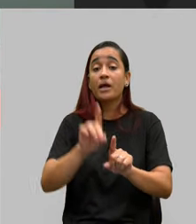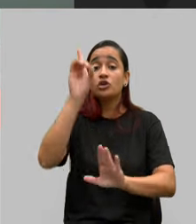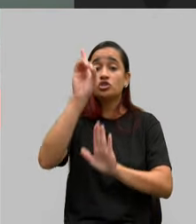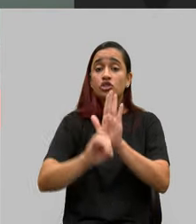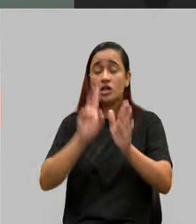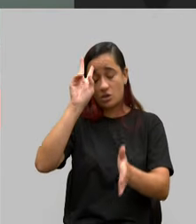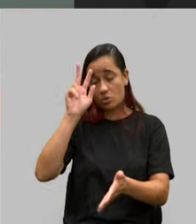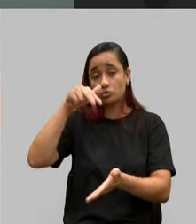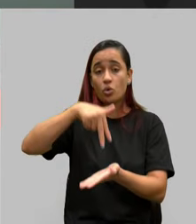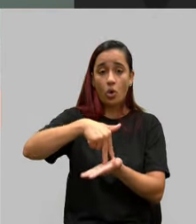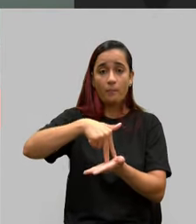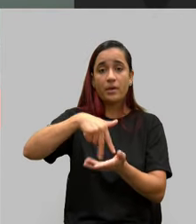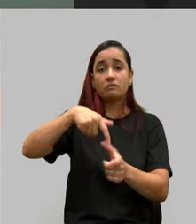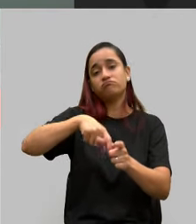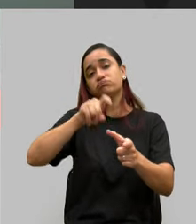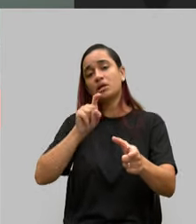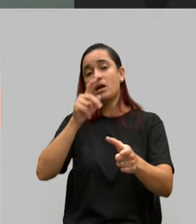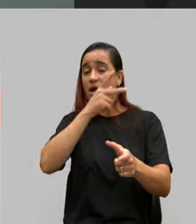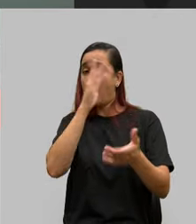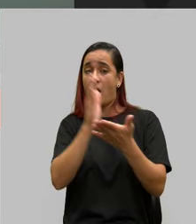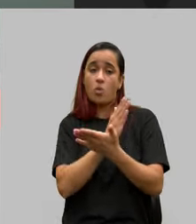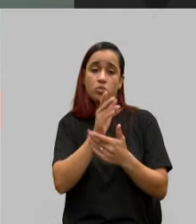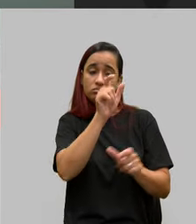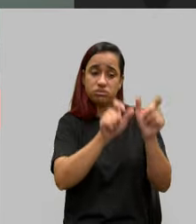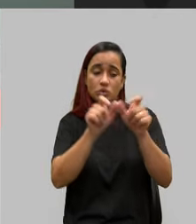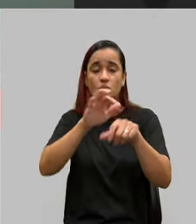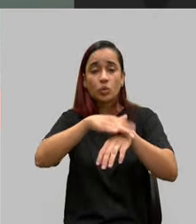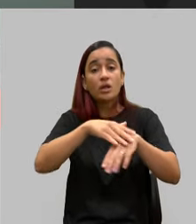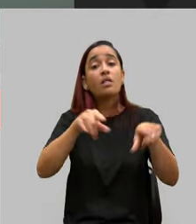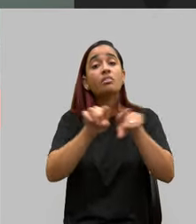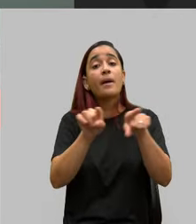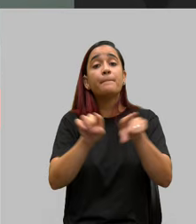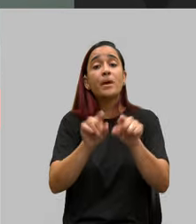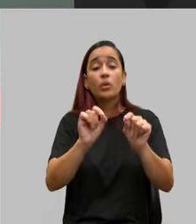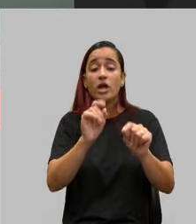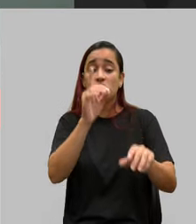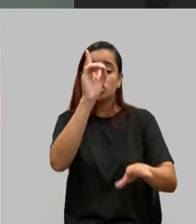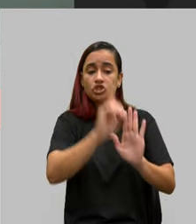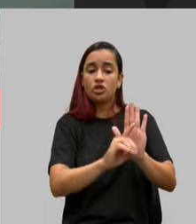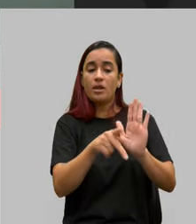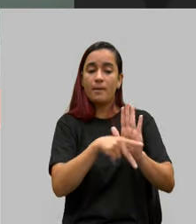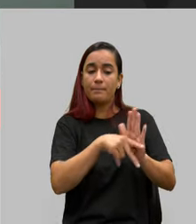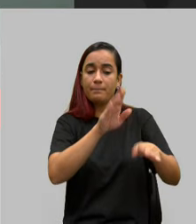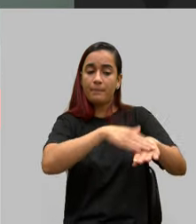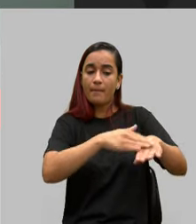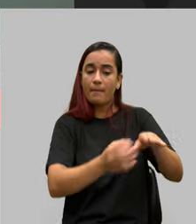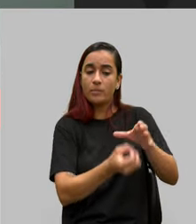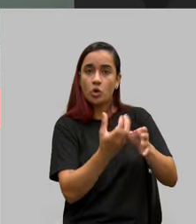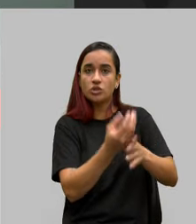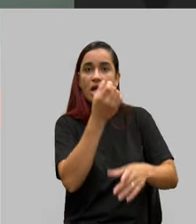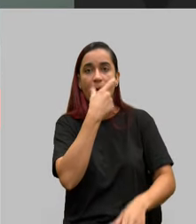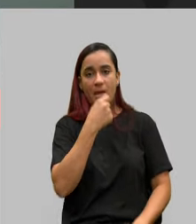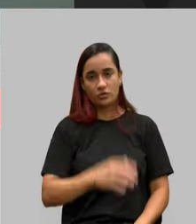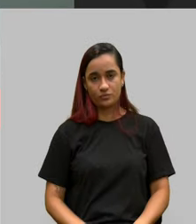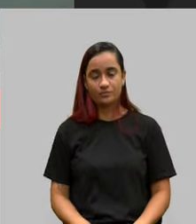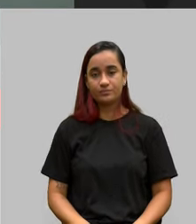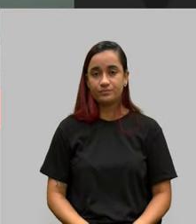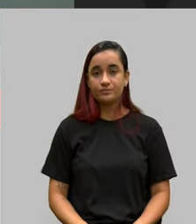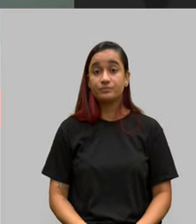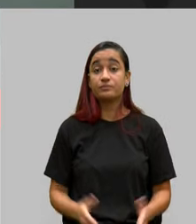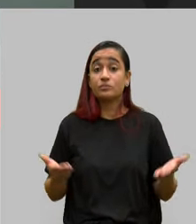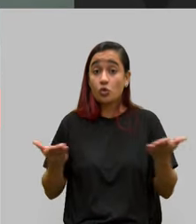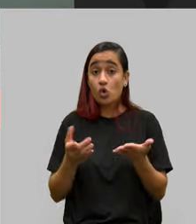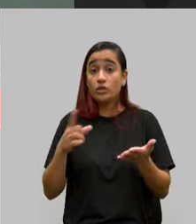de pacientes ao autocultivo e direito de produzir seu próprio remédio atualmente temos mais